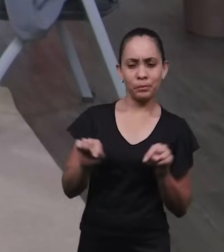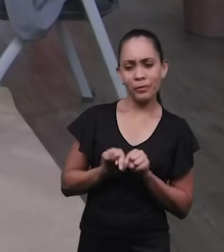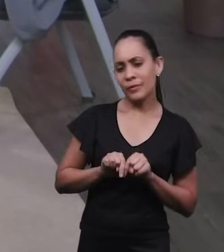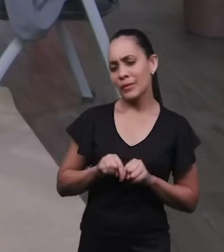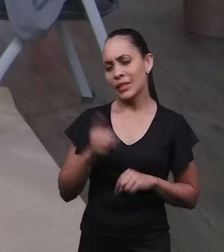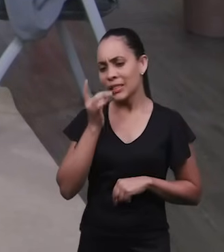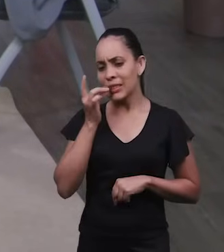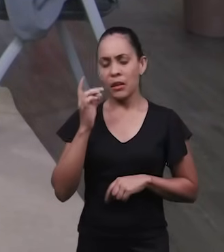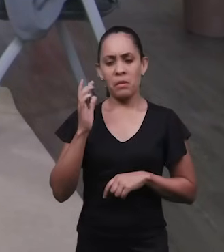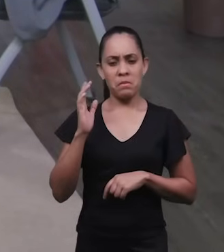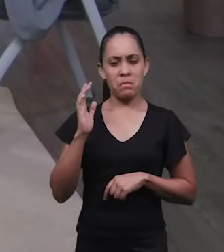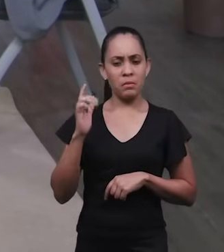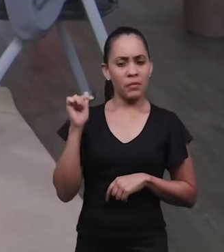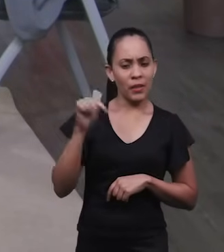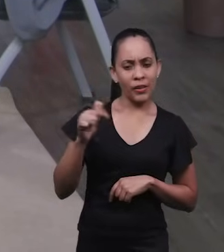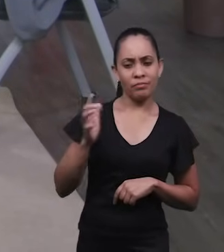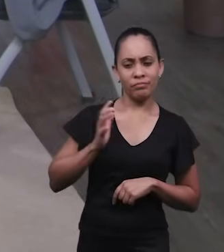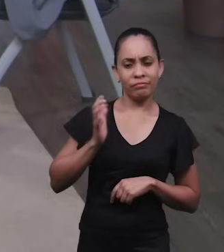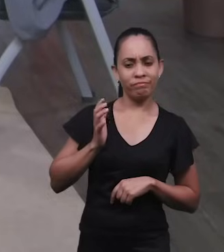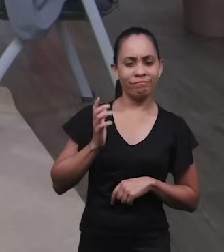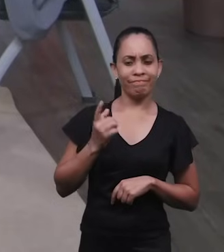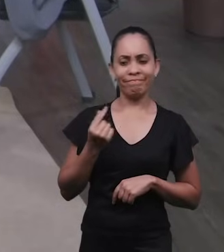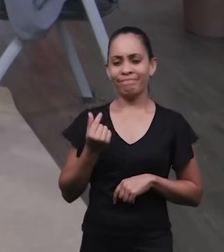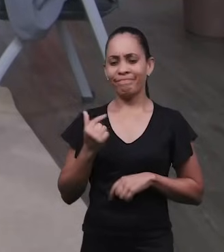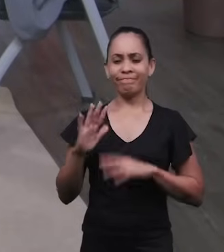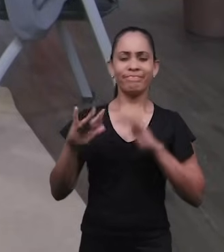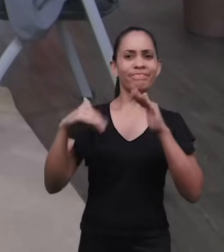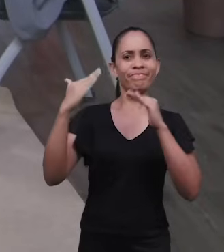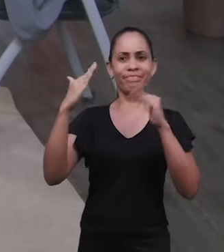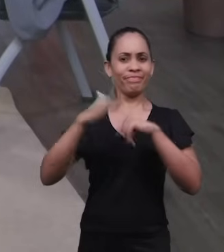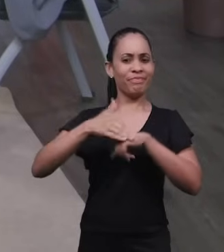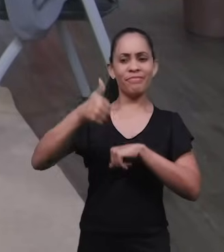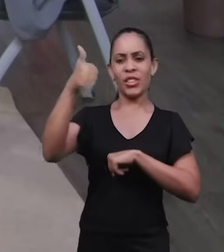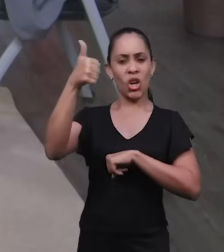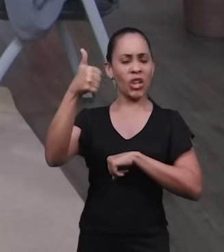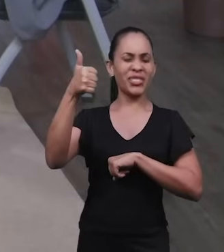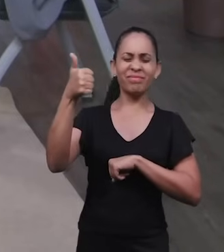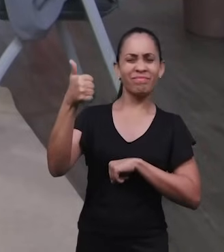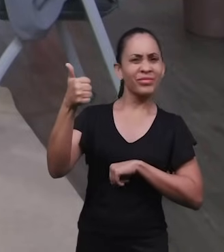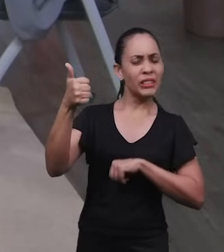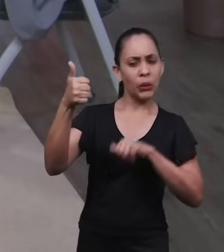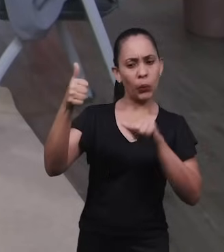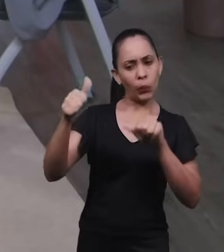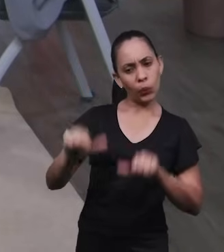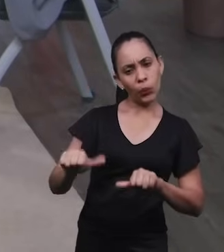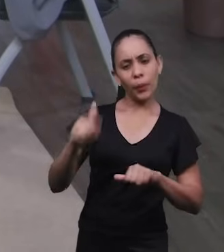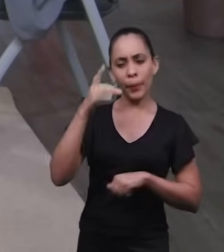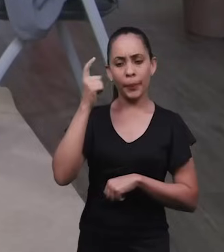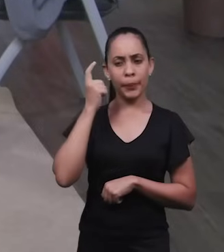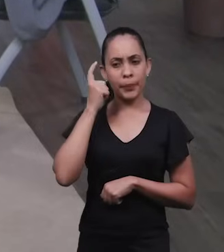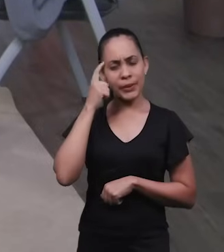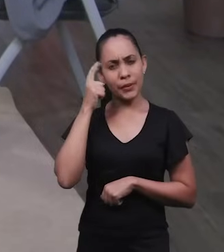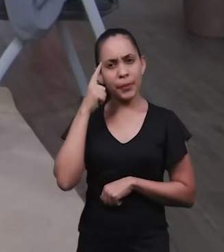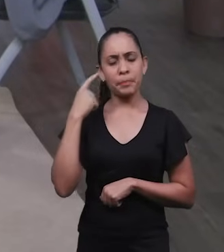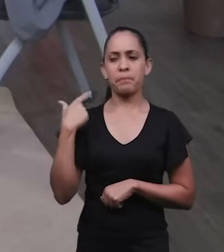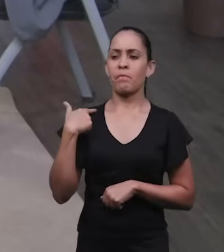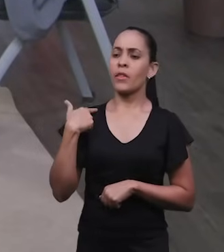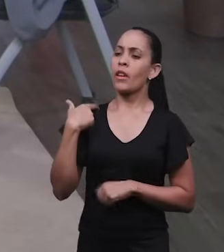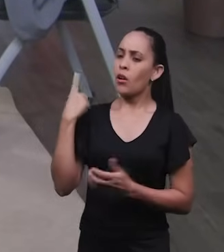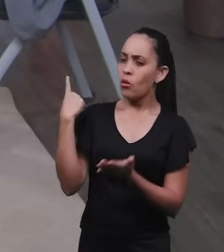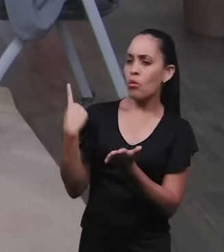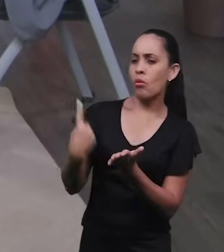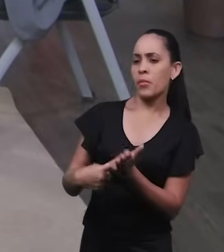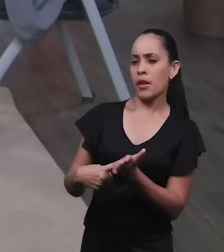Paulo não estava prosperando porque ele percebia que clientes marcavam